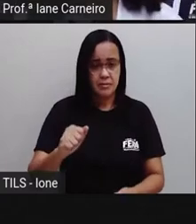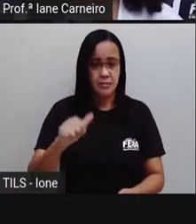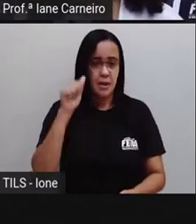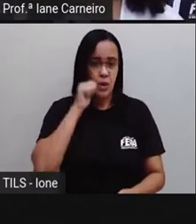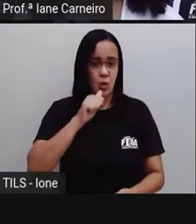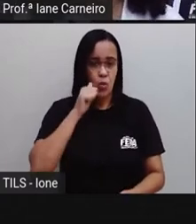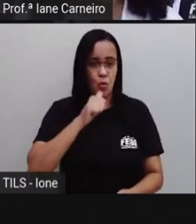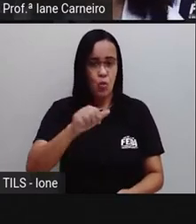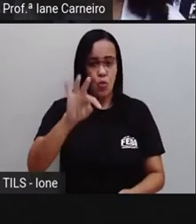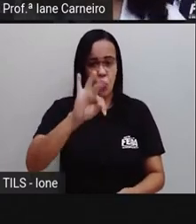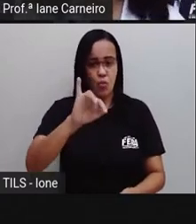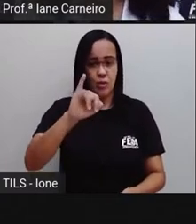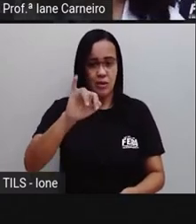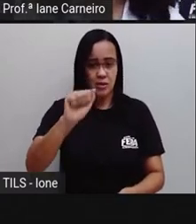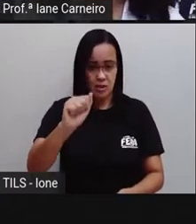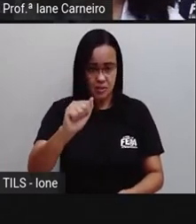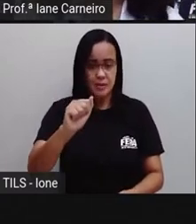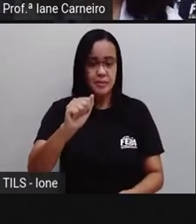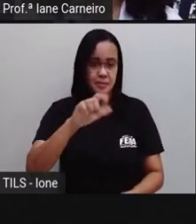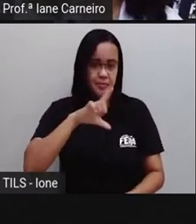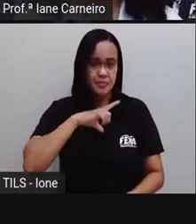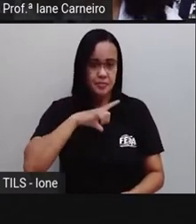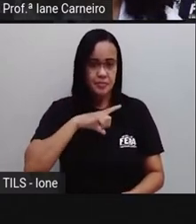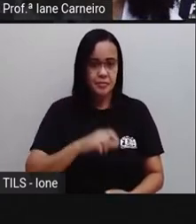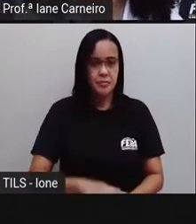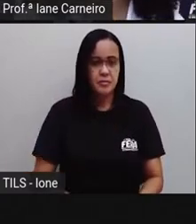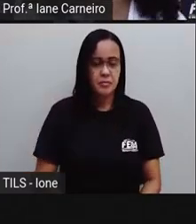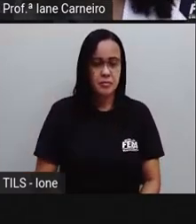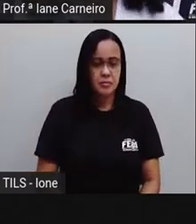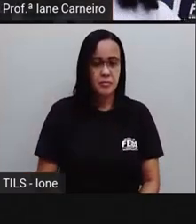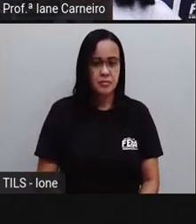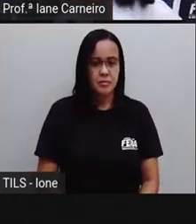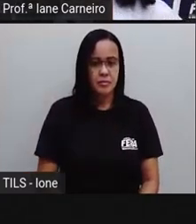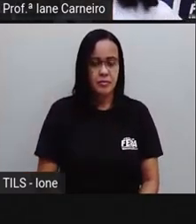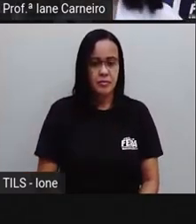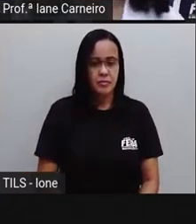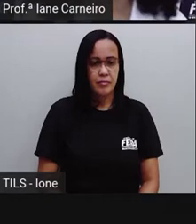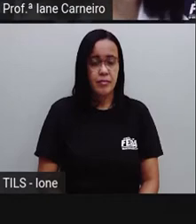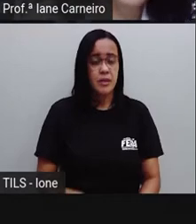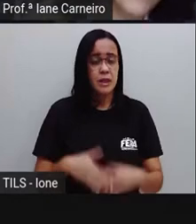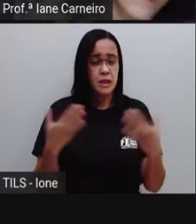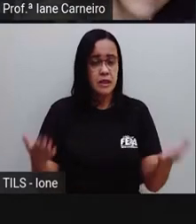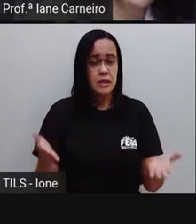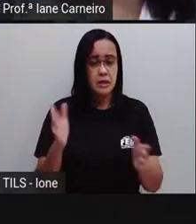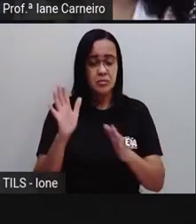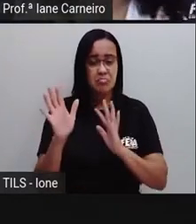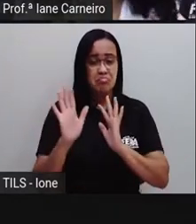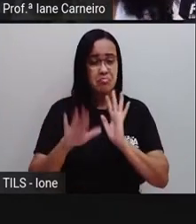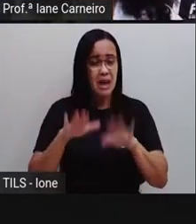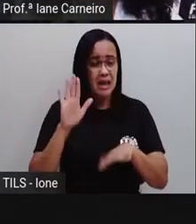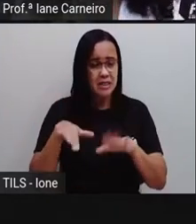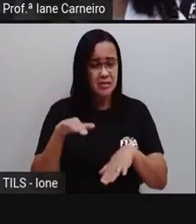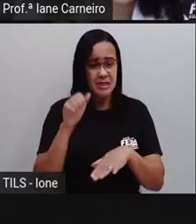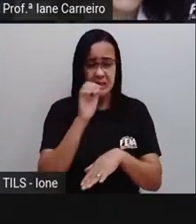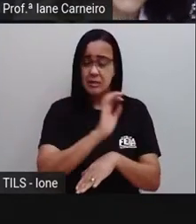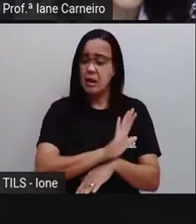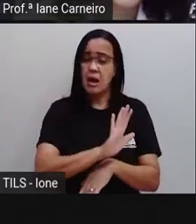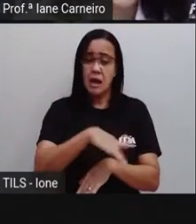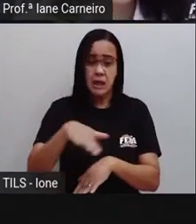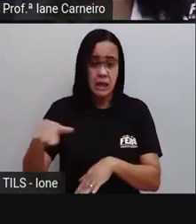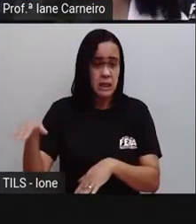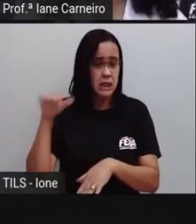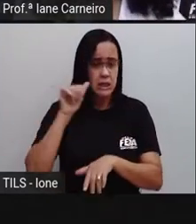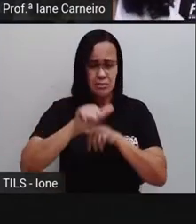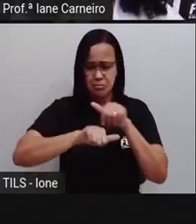sonoridade dele também né Por exemplo E aí tem criança que troca o te pela letra